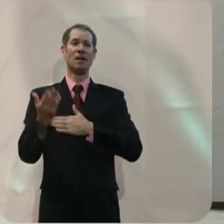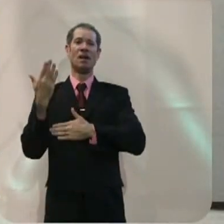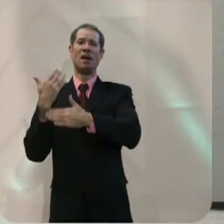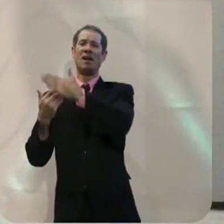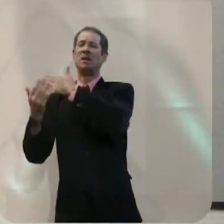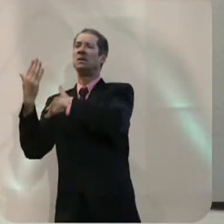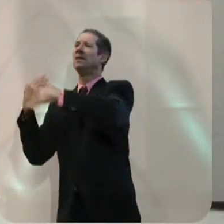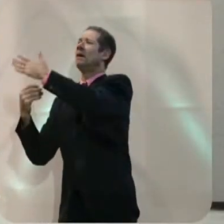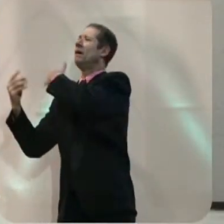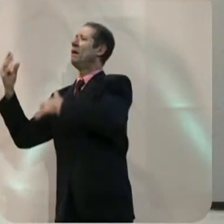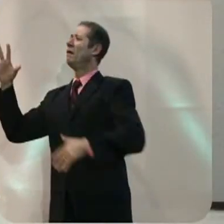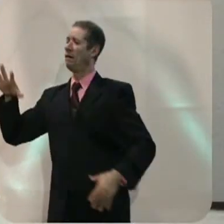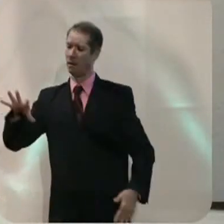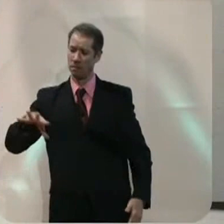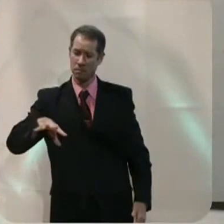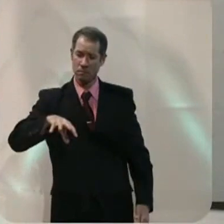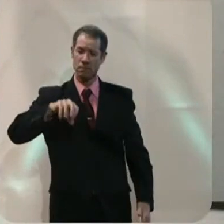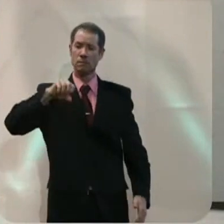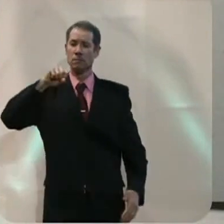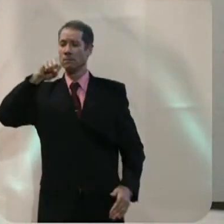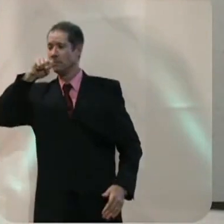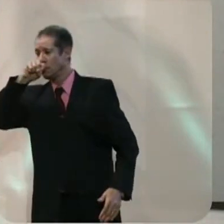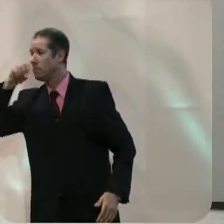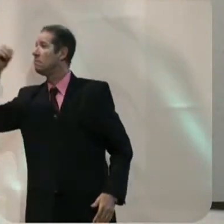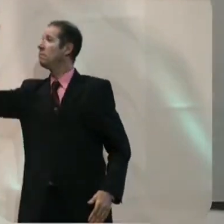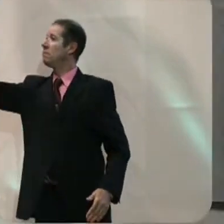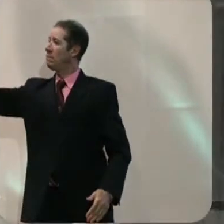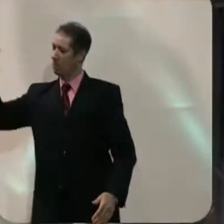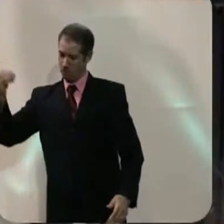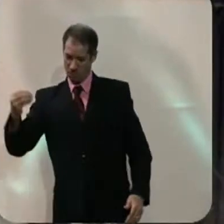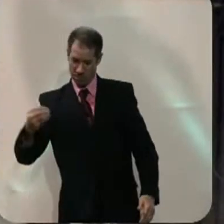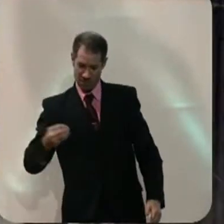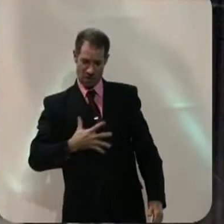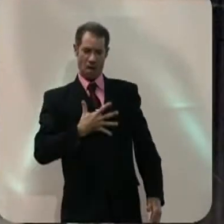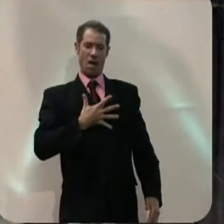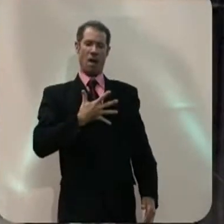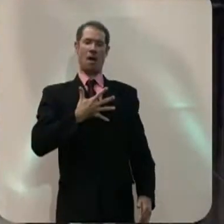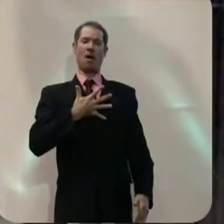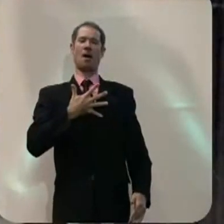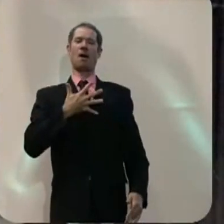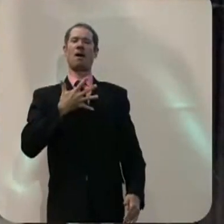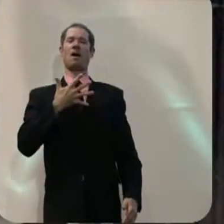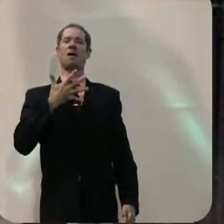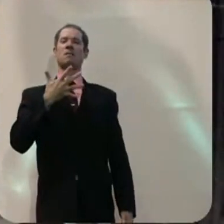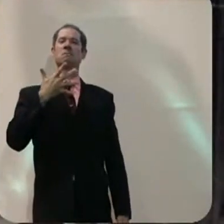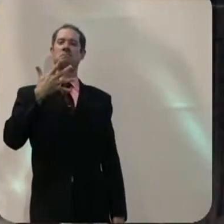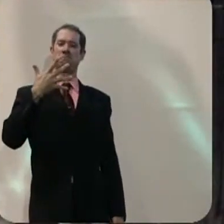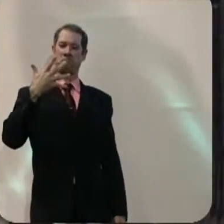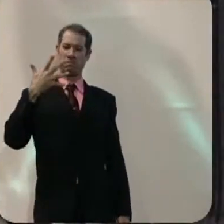Antes de eu respirar, sopraste tua vida em mim.